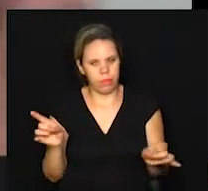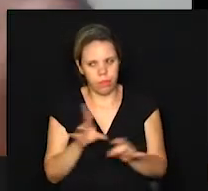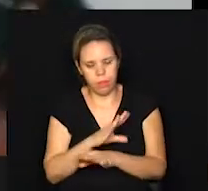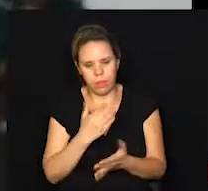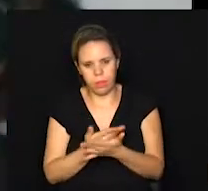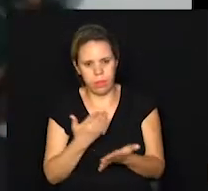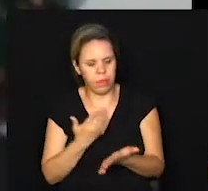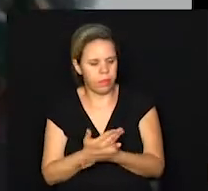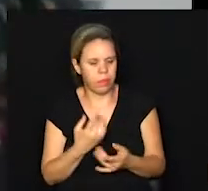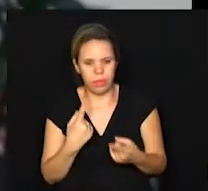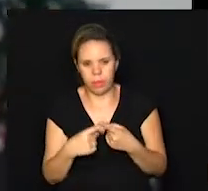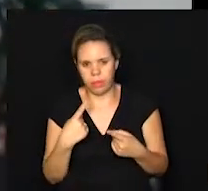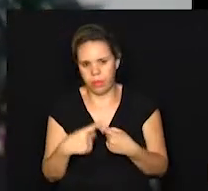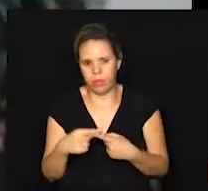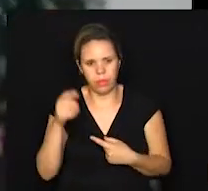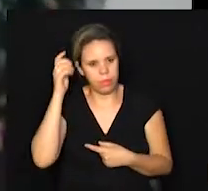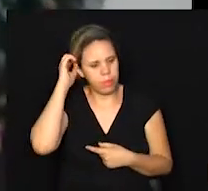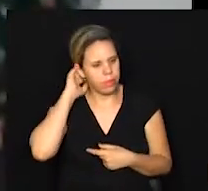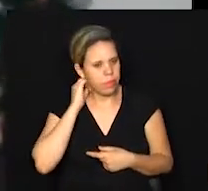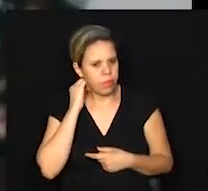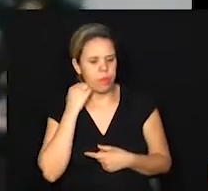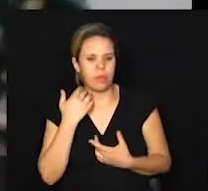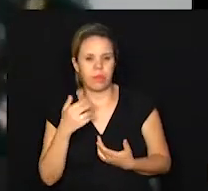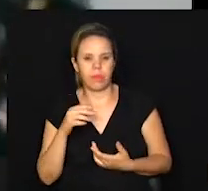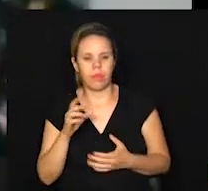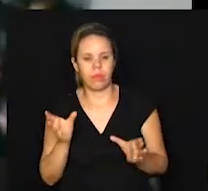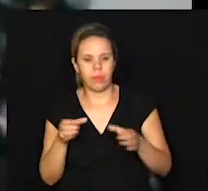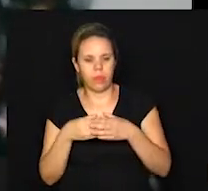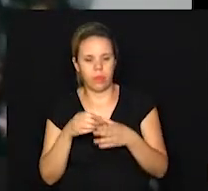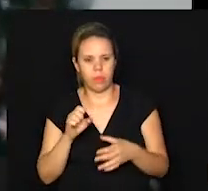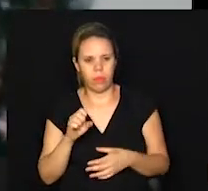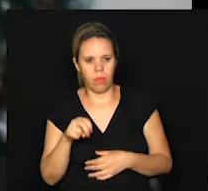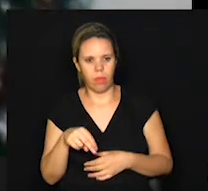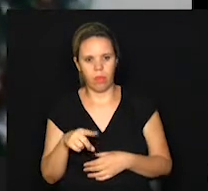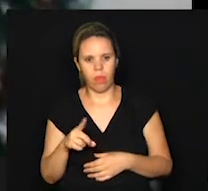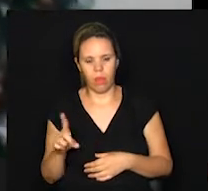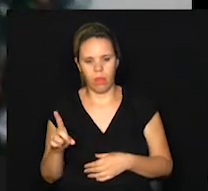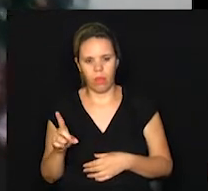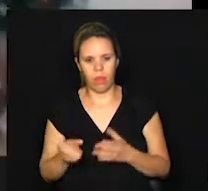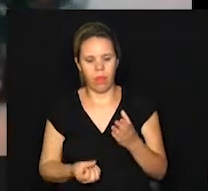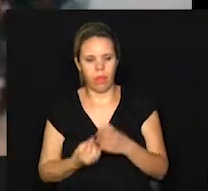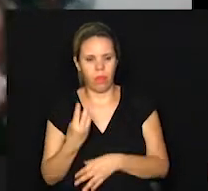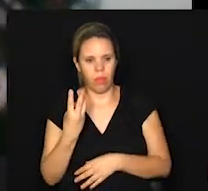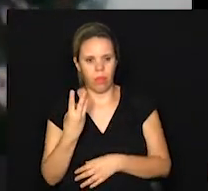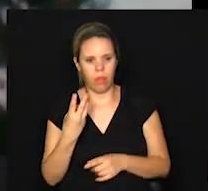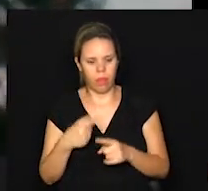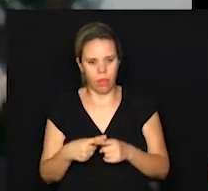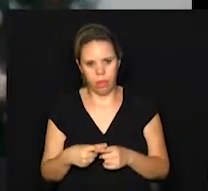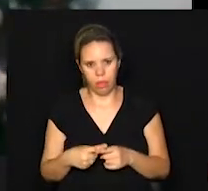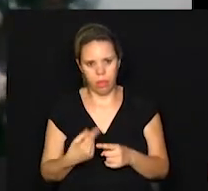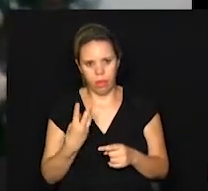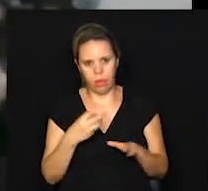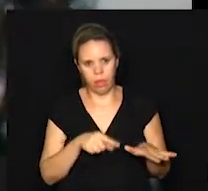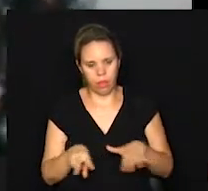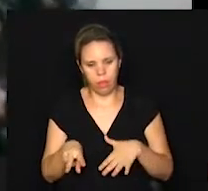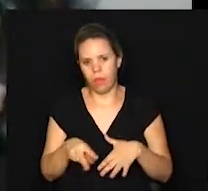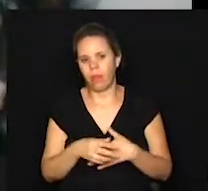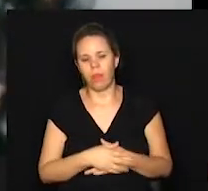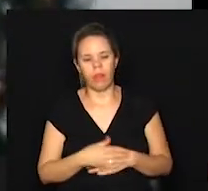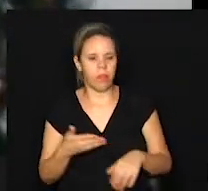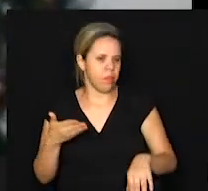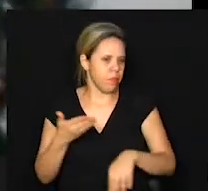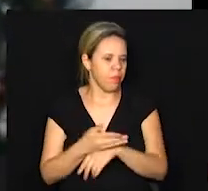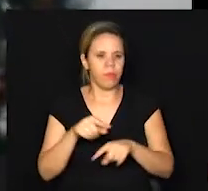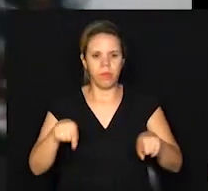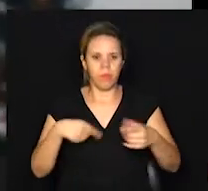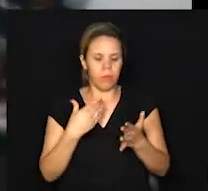porque, né, era a turma ENAD. E isso aconteceu por 3 vezes em 3 semanas seguidas. Eu entrava nessa sala